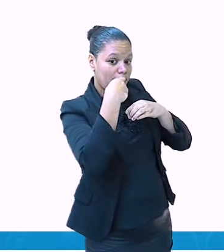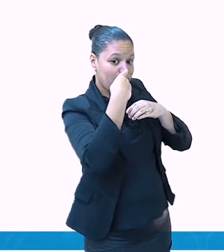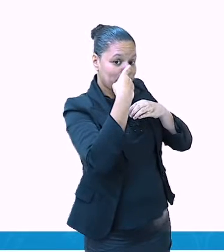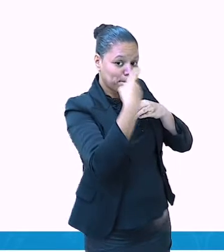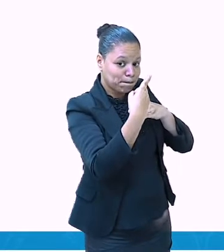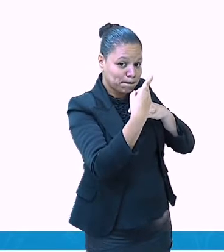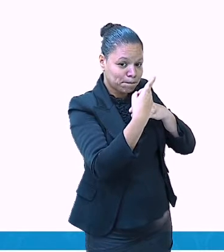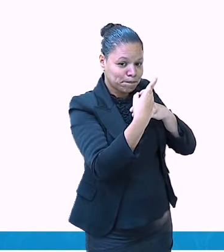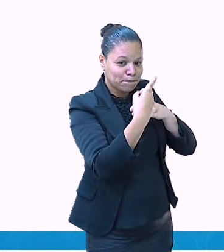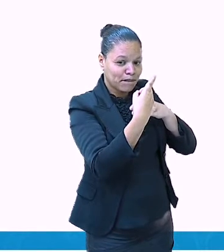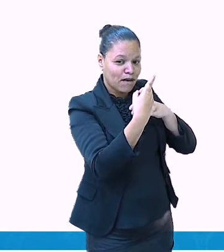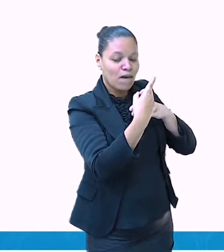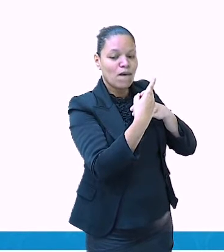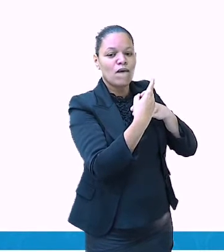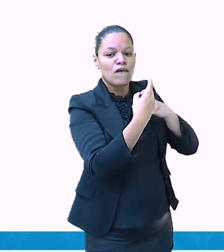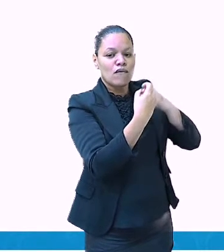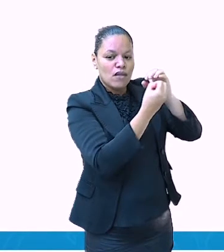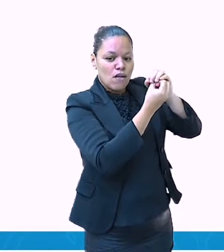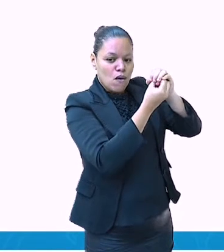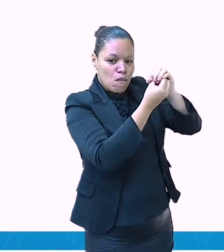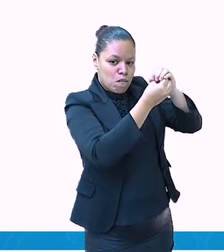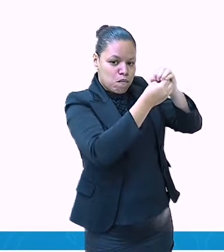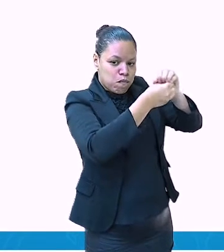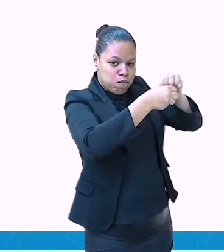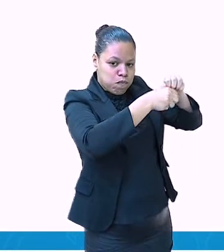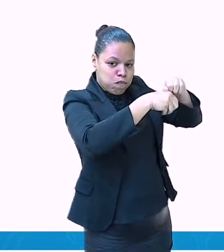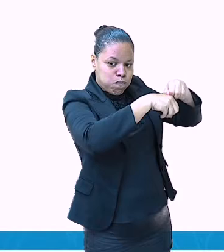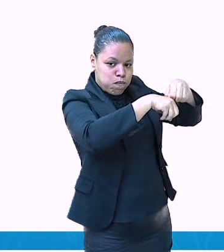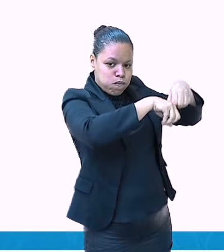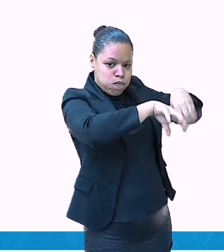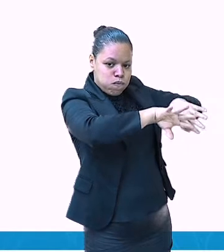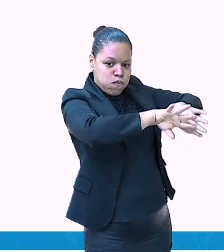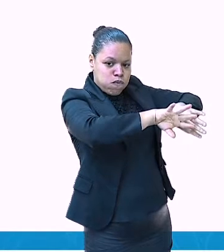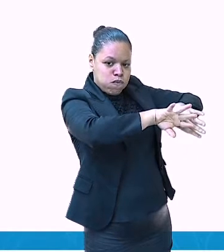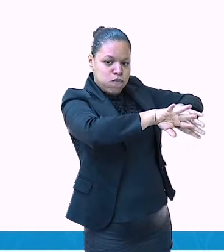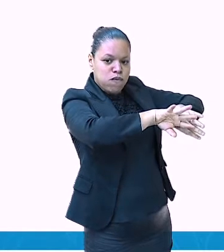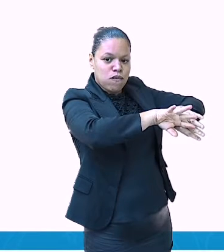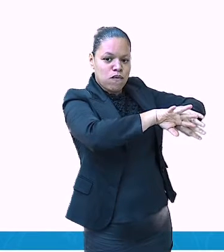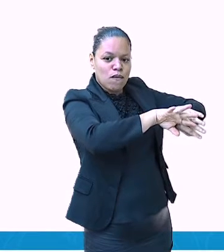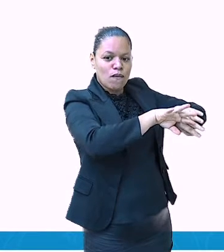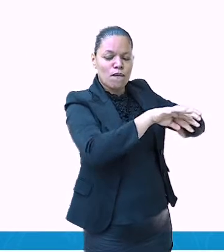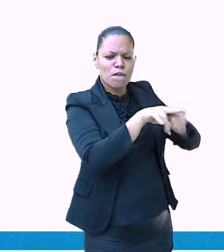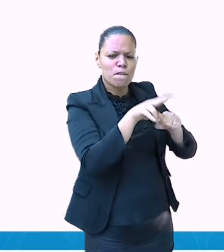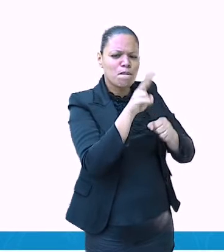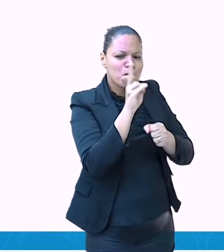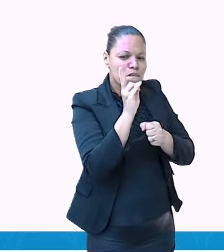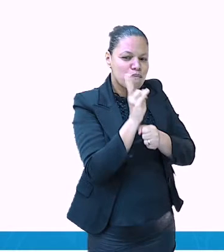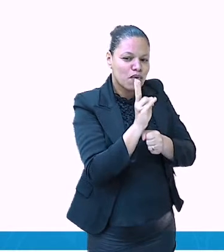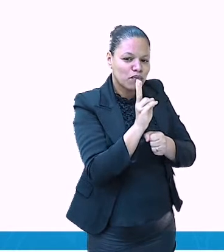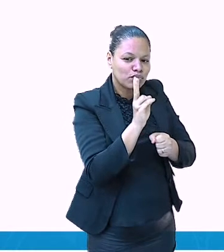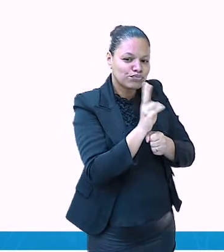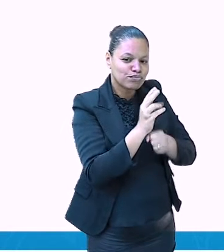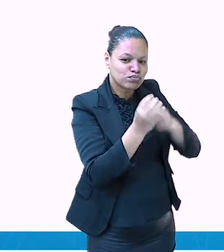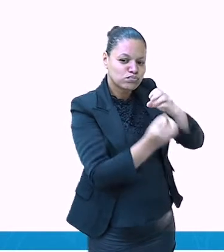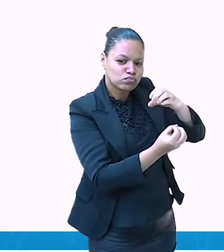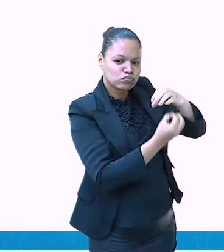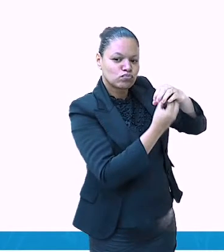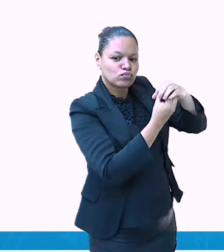ela protege esse ovo dentro dela. Então, o ovo é gerado internamente